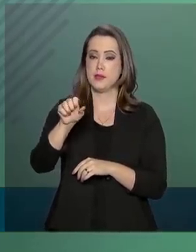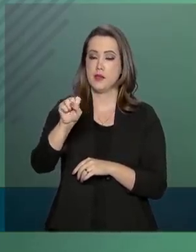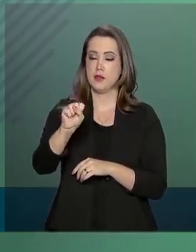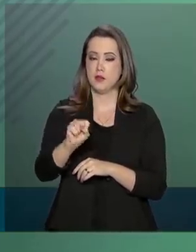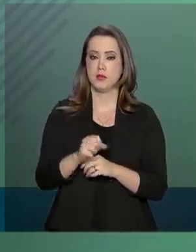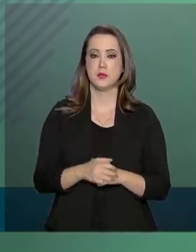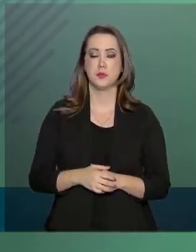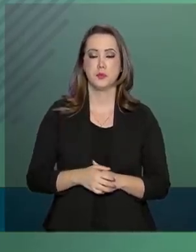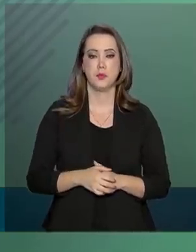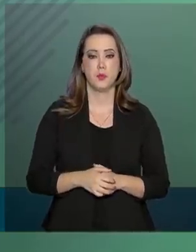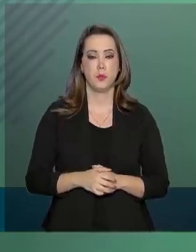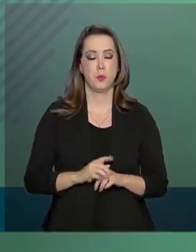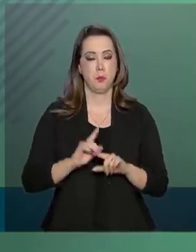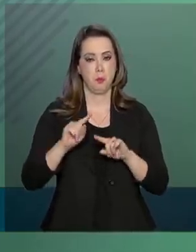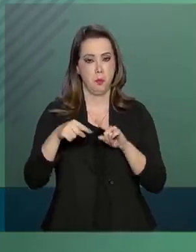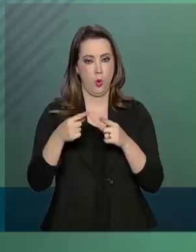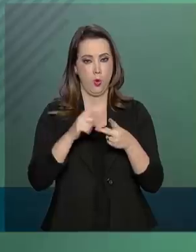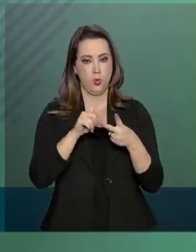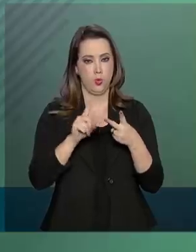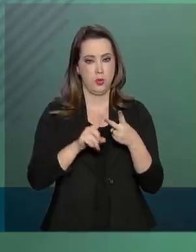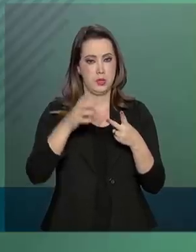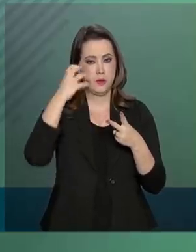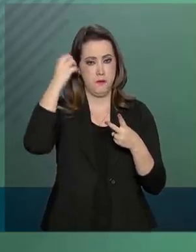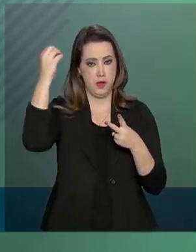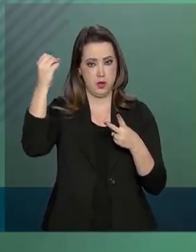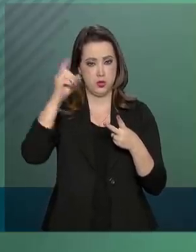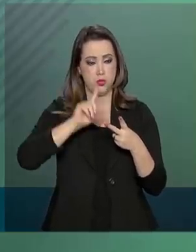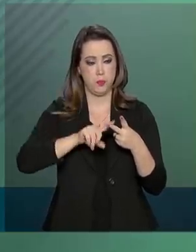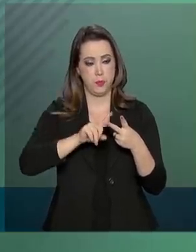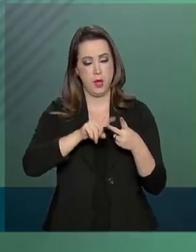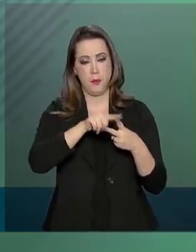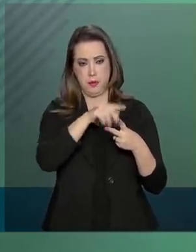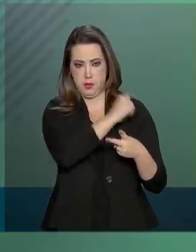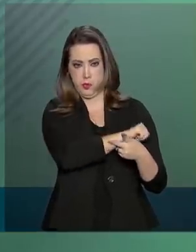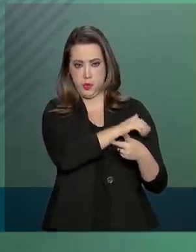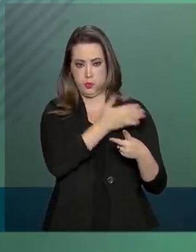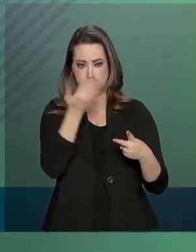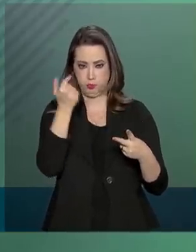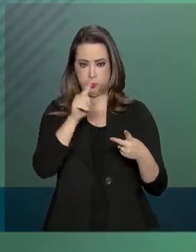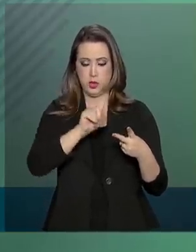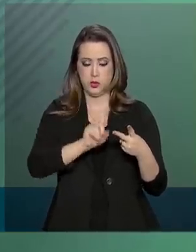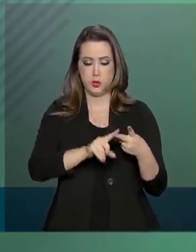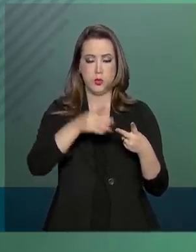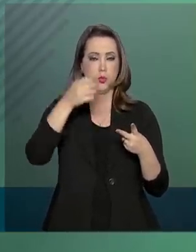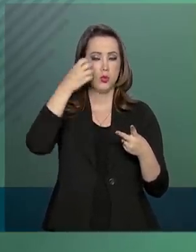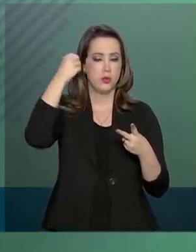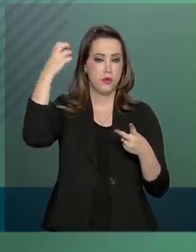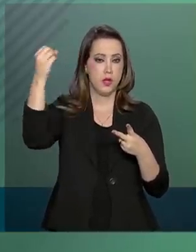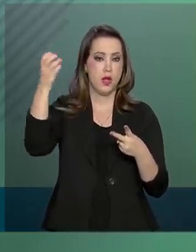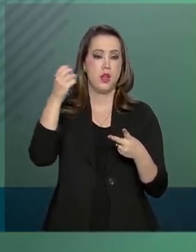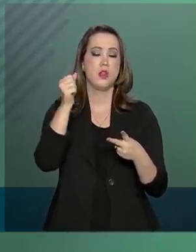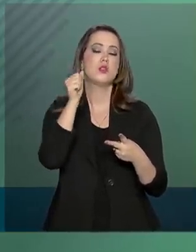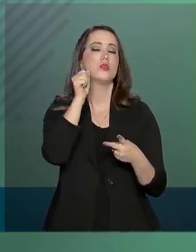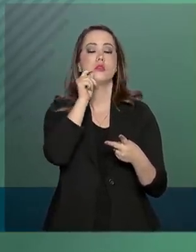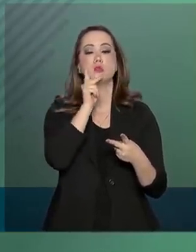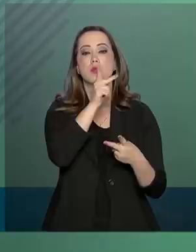viagem à macapá um presidente como vocês sabem está